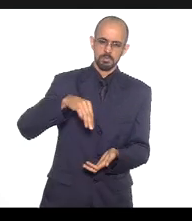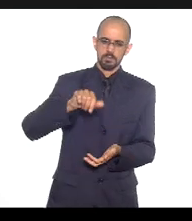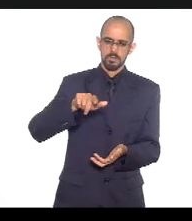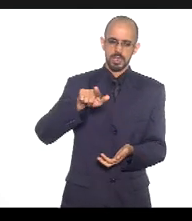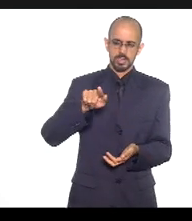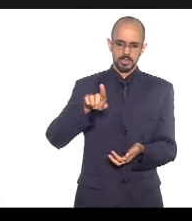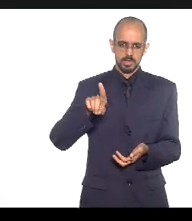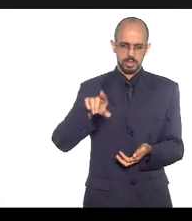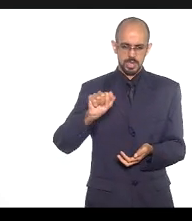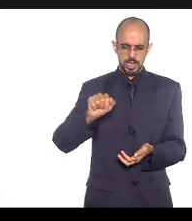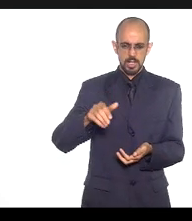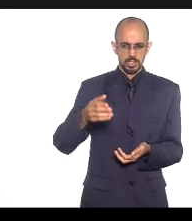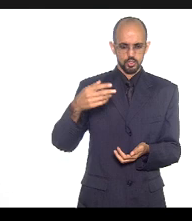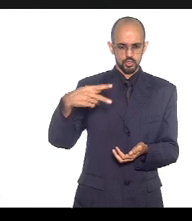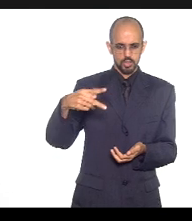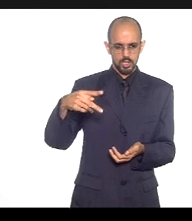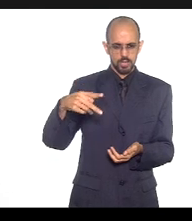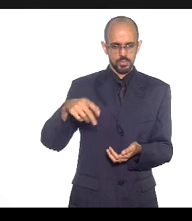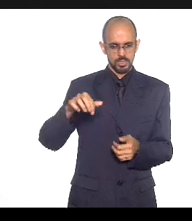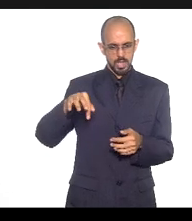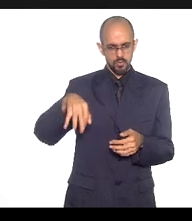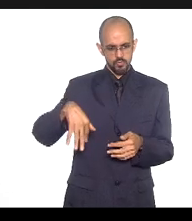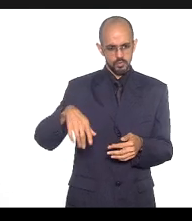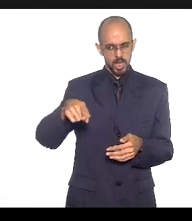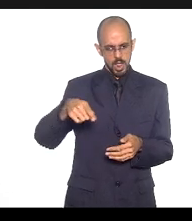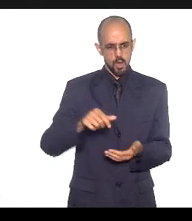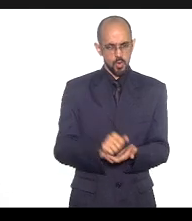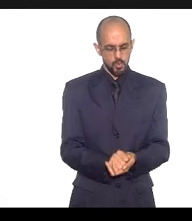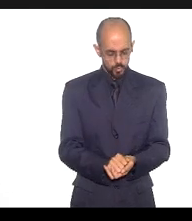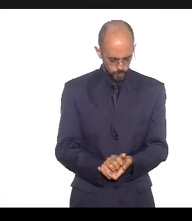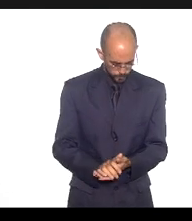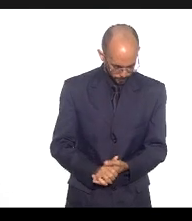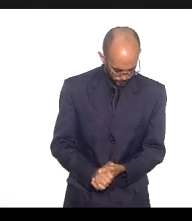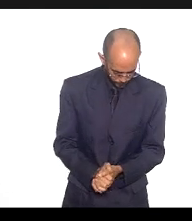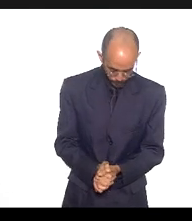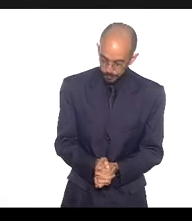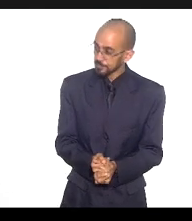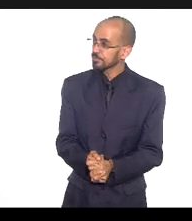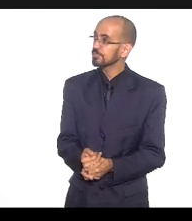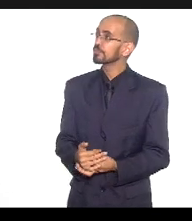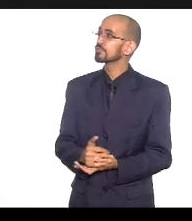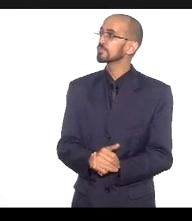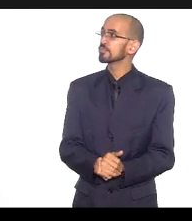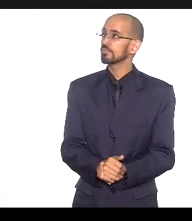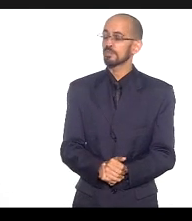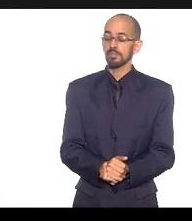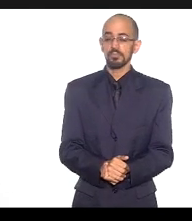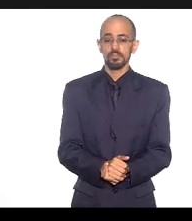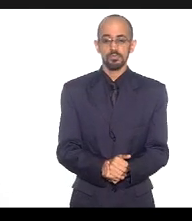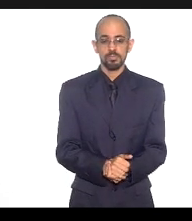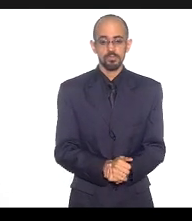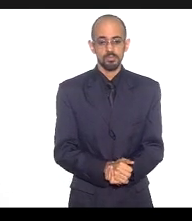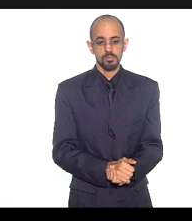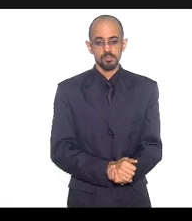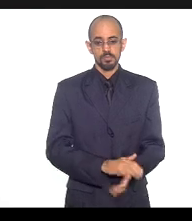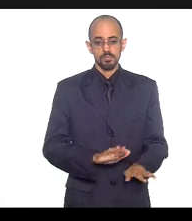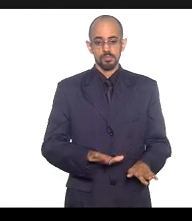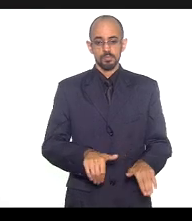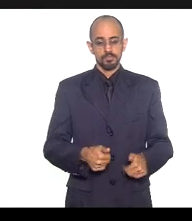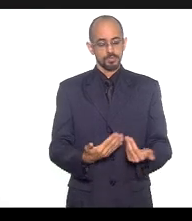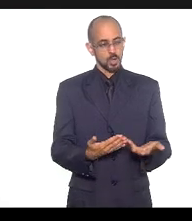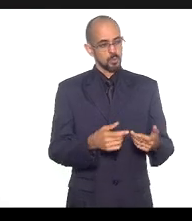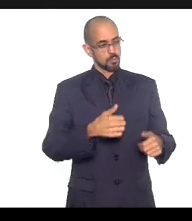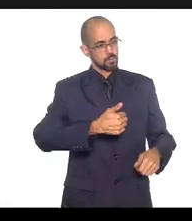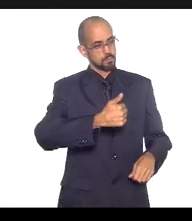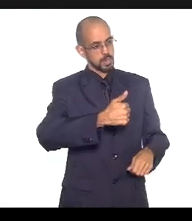última. É. Vamos terminar às 15, às 13, desculpe. Bom, deputado, primeiro, então, a